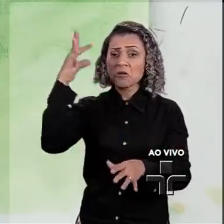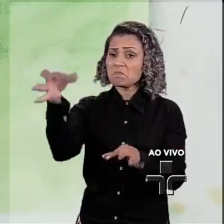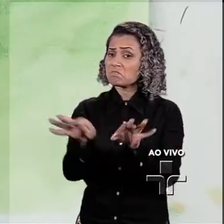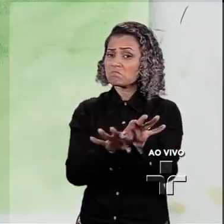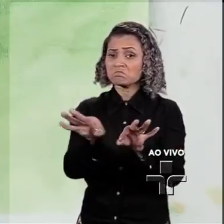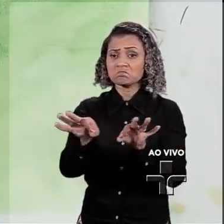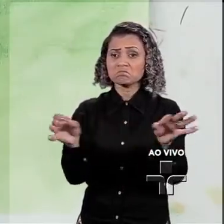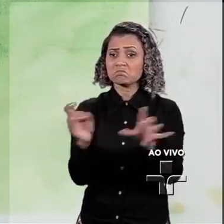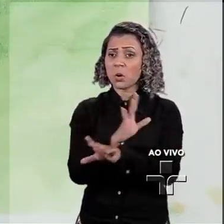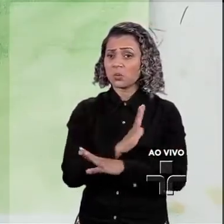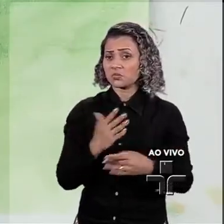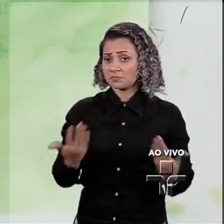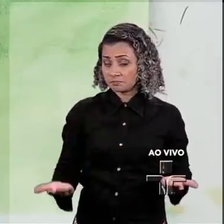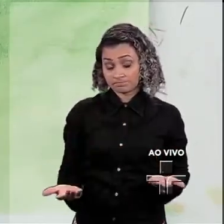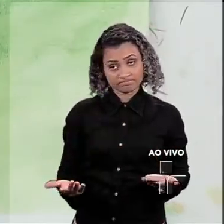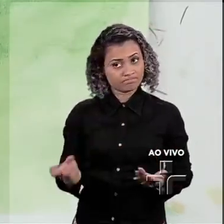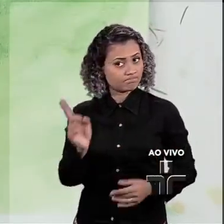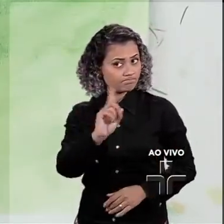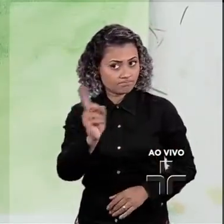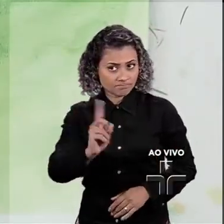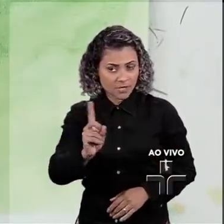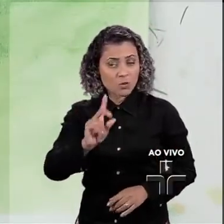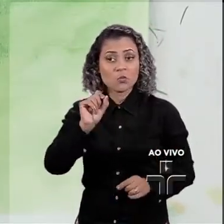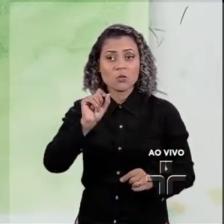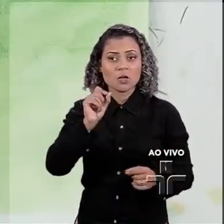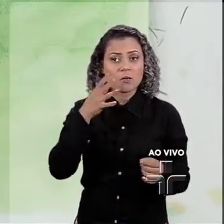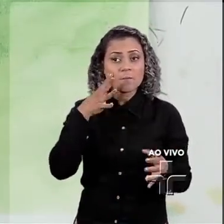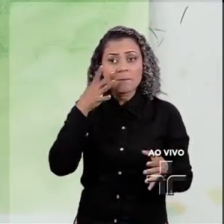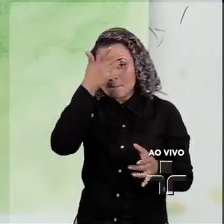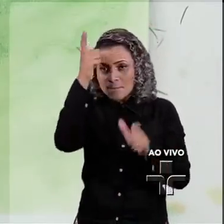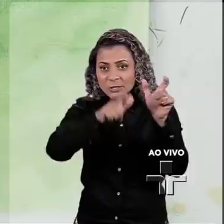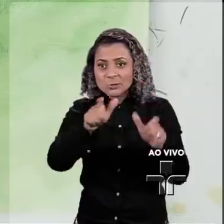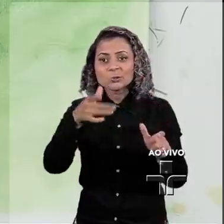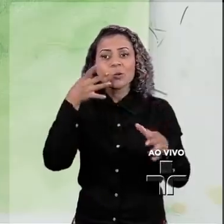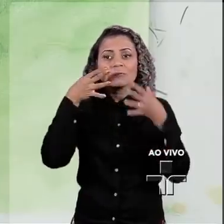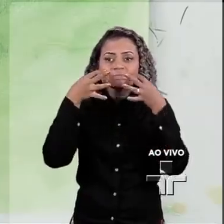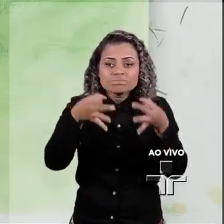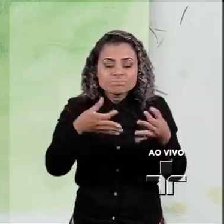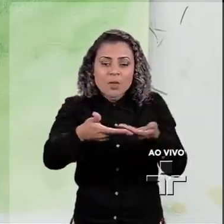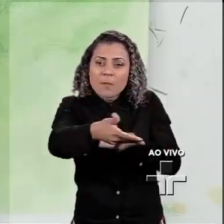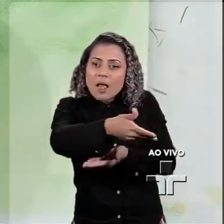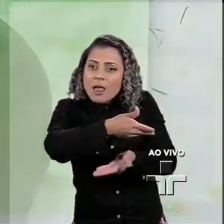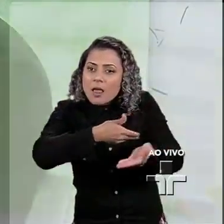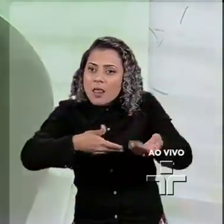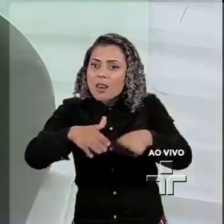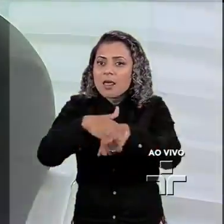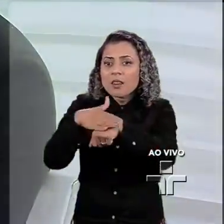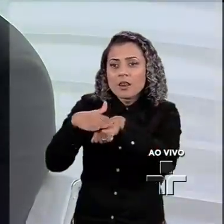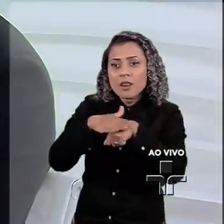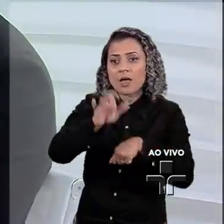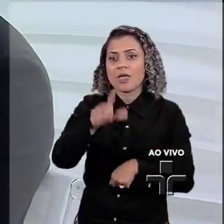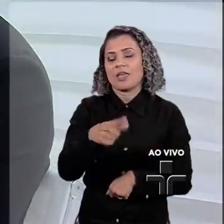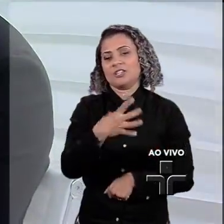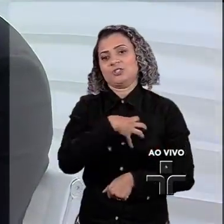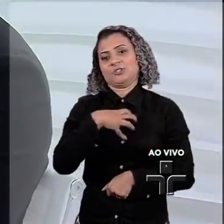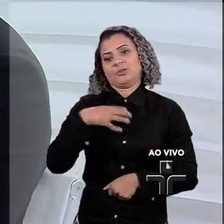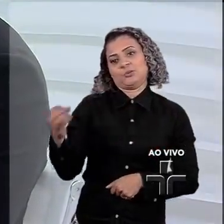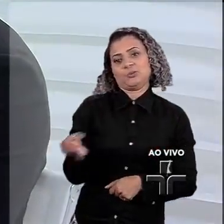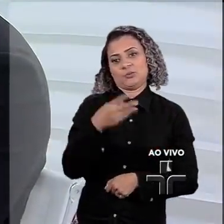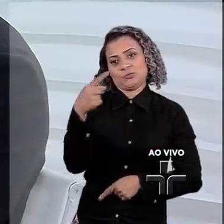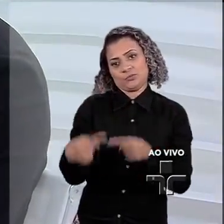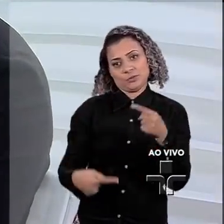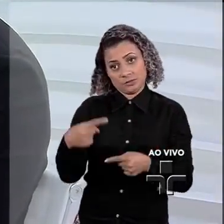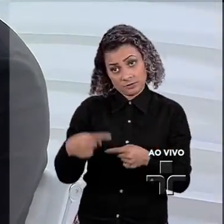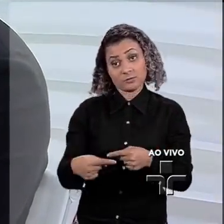que se apresentam. Eu acho que ouvir as pessoas, dialogar, eu acho que é um novo estilo de se fazer e